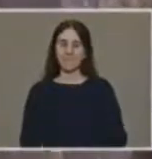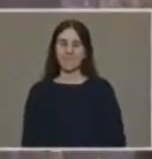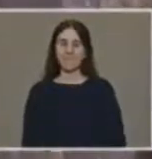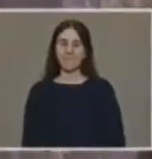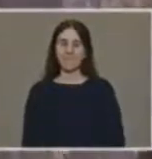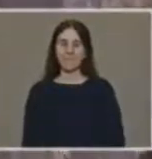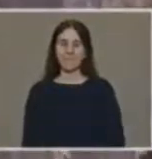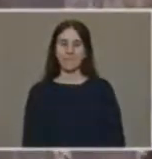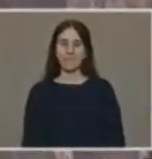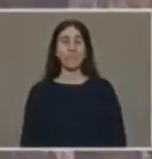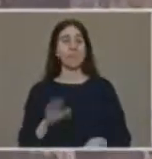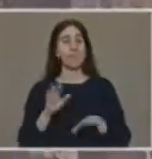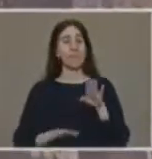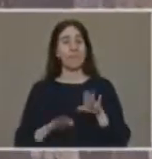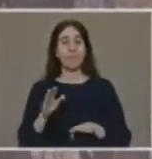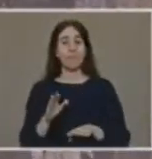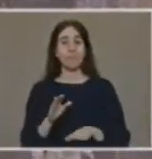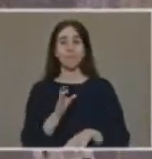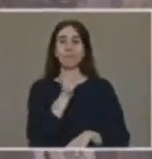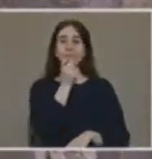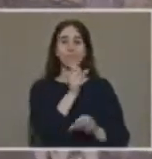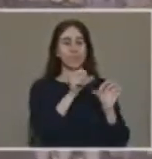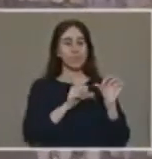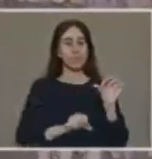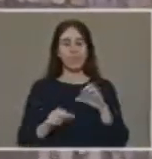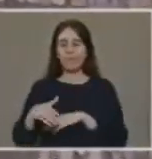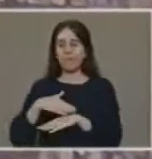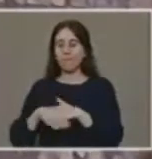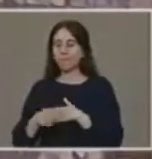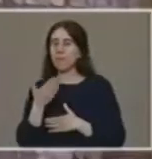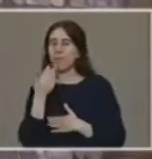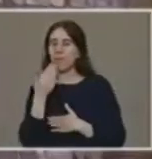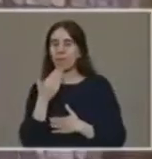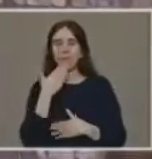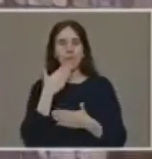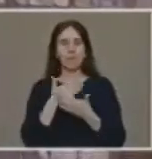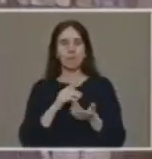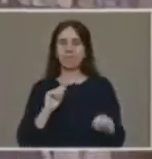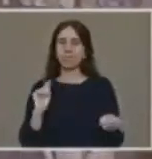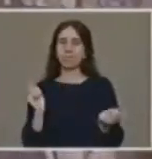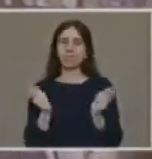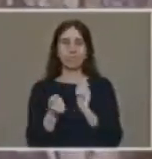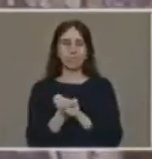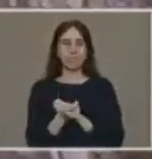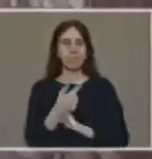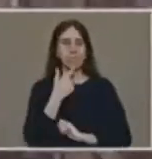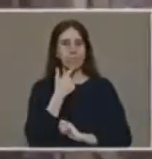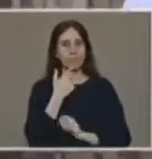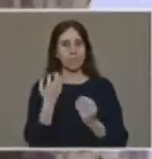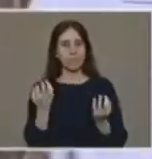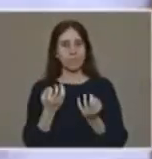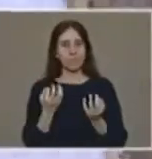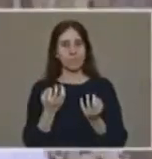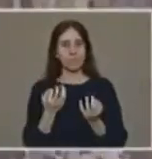por vezes basta uma palavra e um pequeno gesto para se operar uma grande transformação. Não